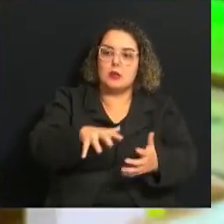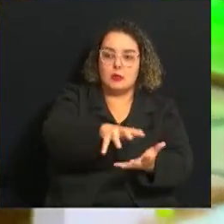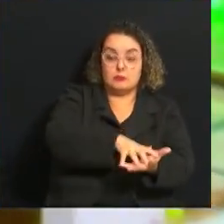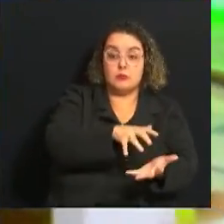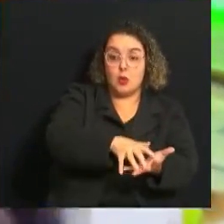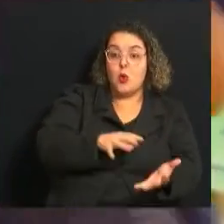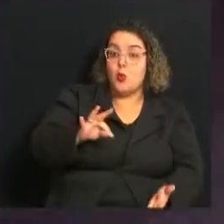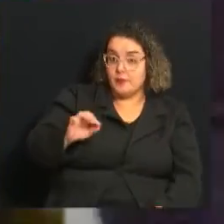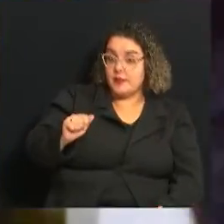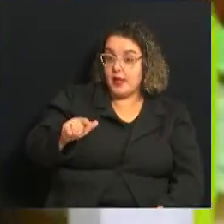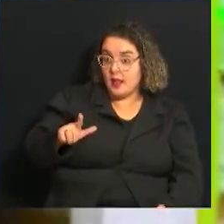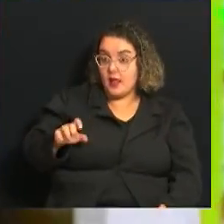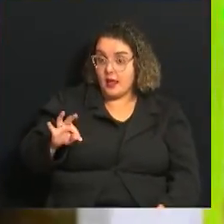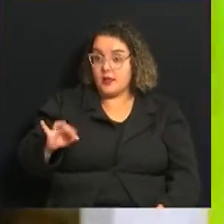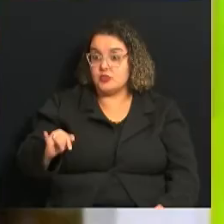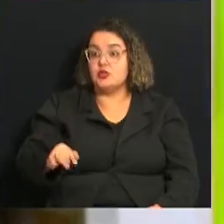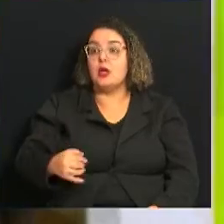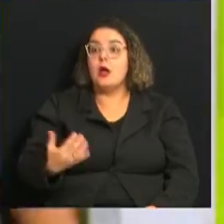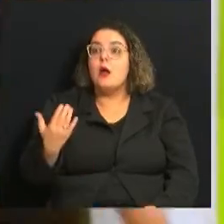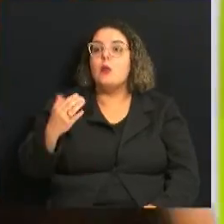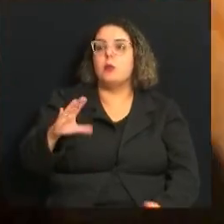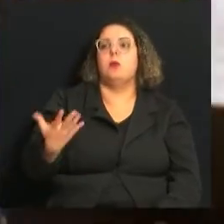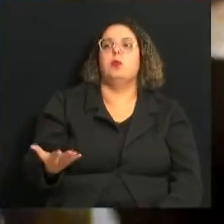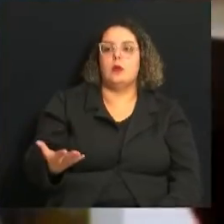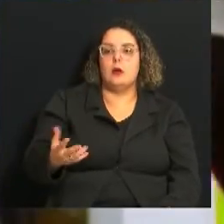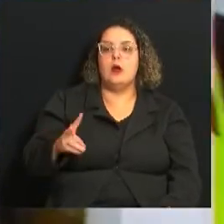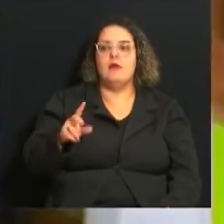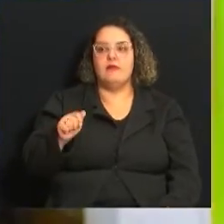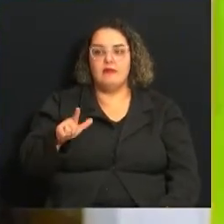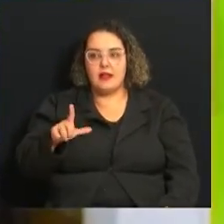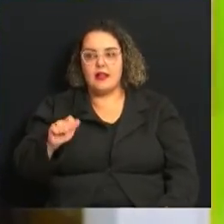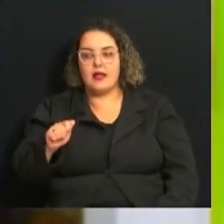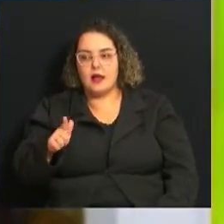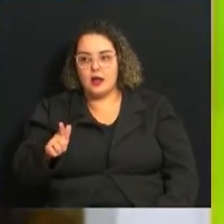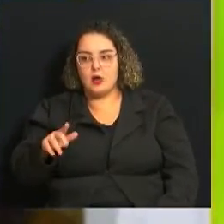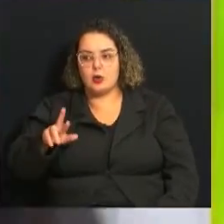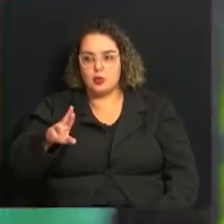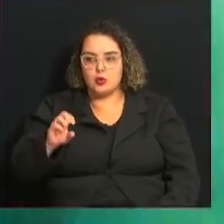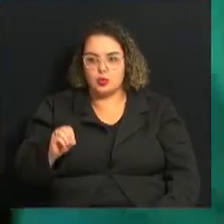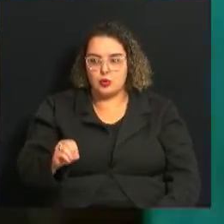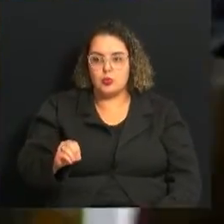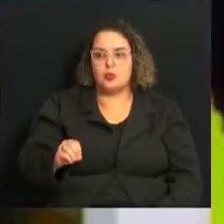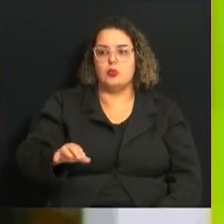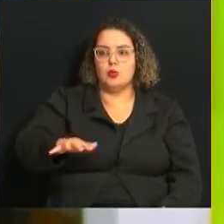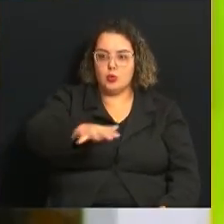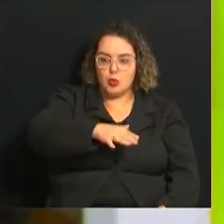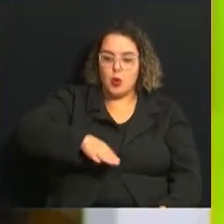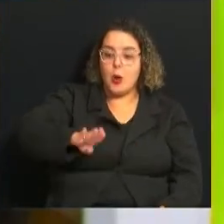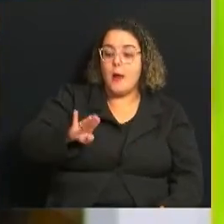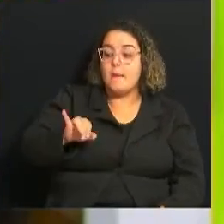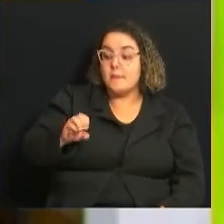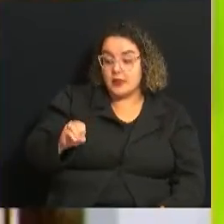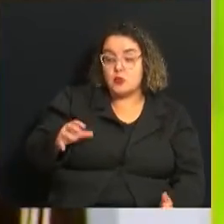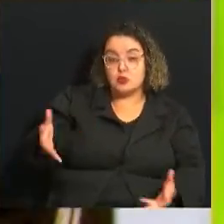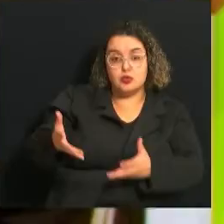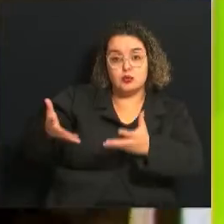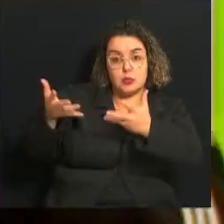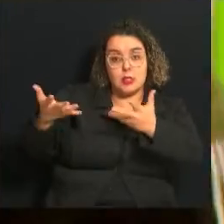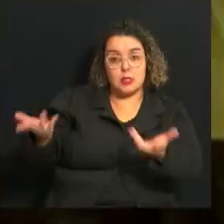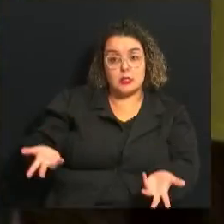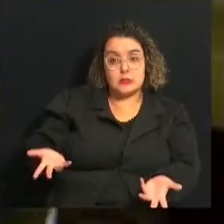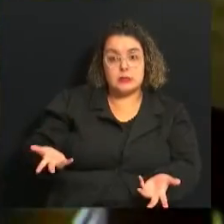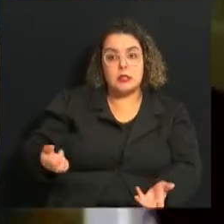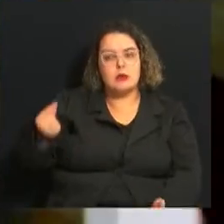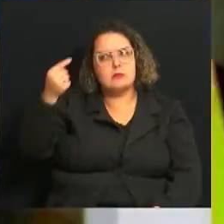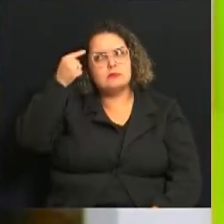produto lançamento, da Valagro. A Valagro é uma empresa que trabalha no segmento de bioestimulantes e desenvolve produtos pensando